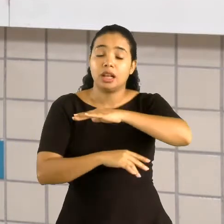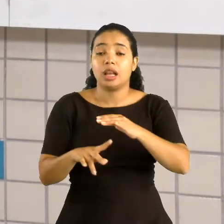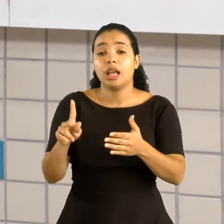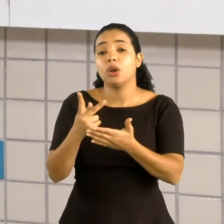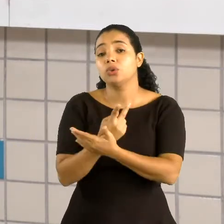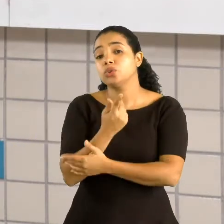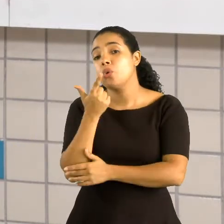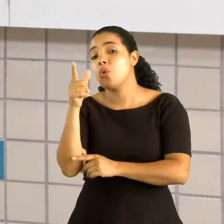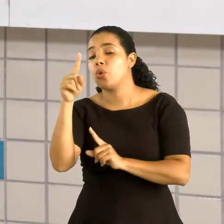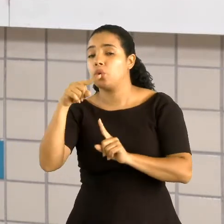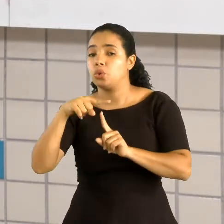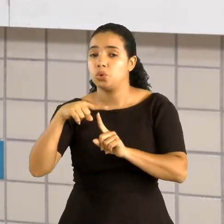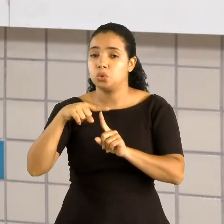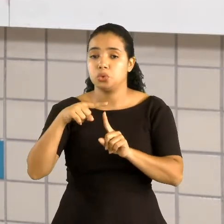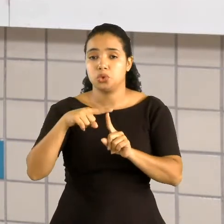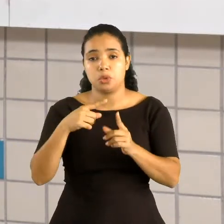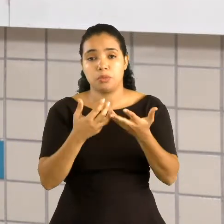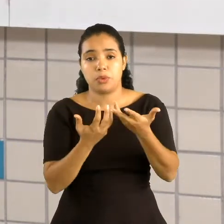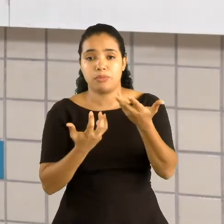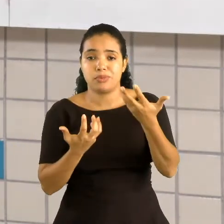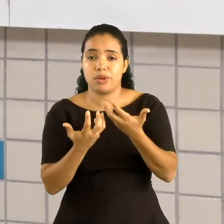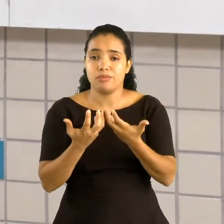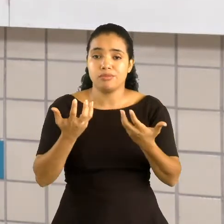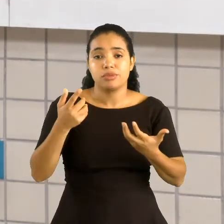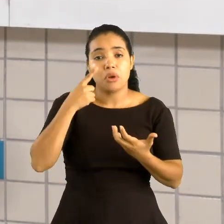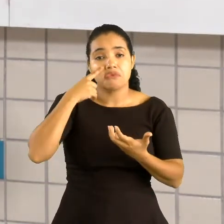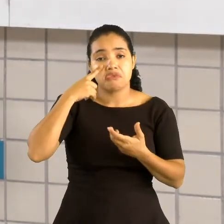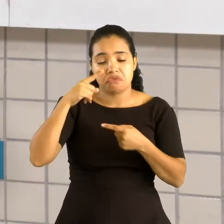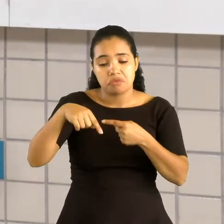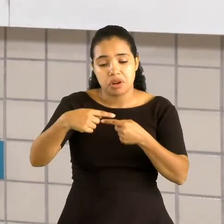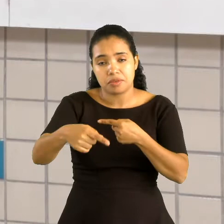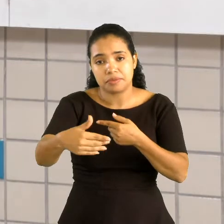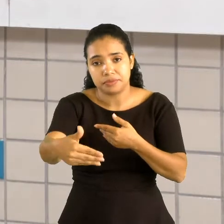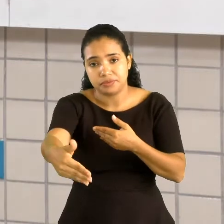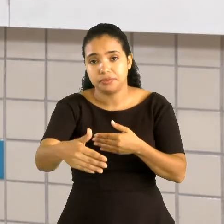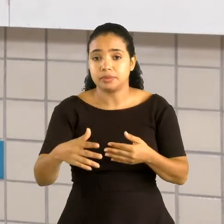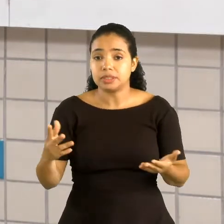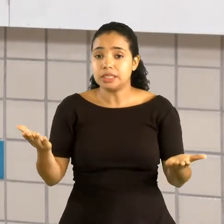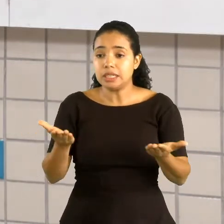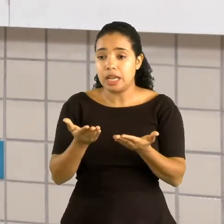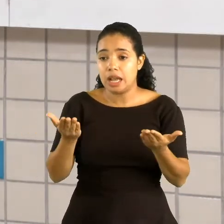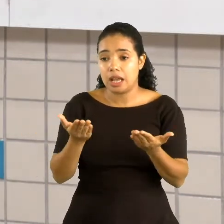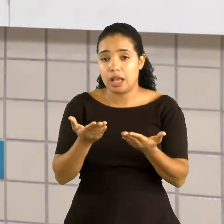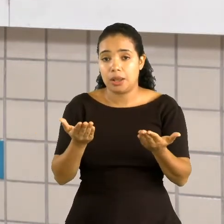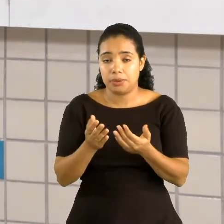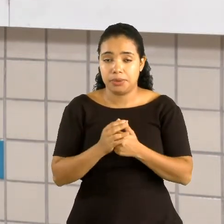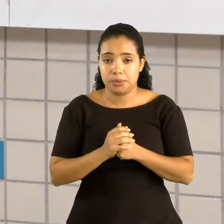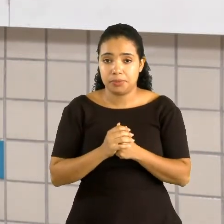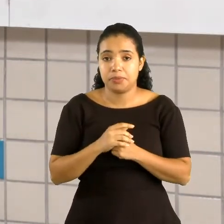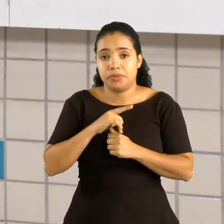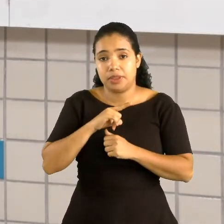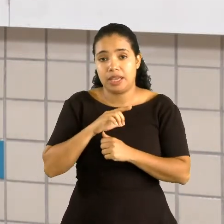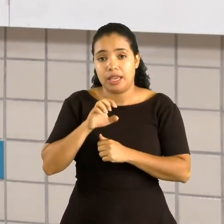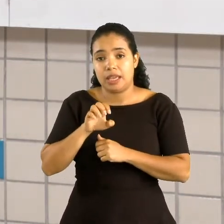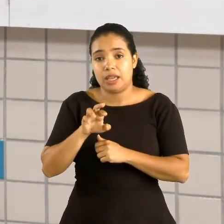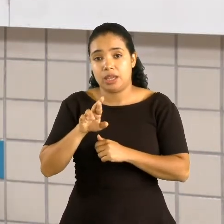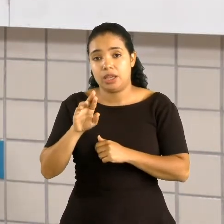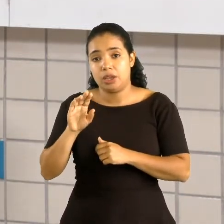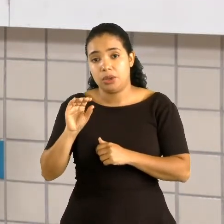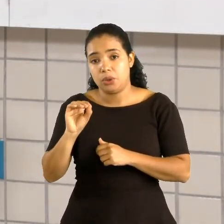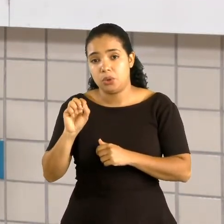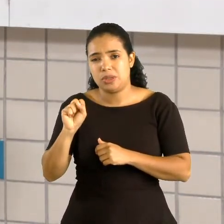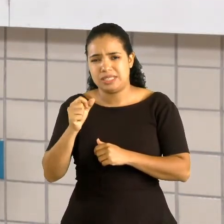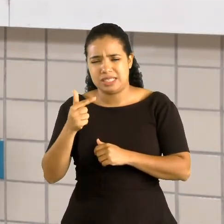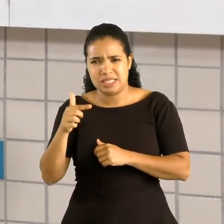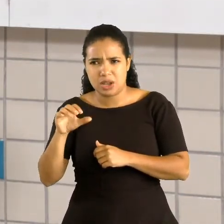outro tipo de erosão também, que nós vamos ver mais para frente. Nós chegamos agora numa que eu gosto muito, que é a erosão eólica.